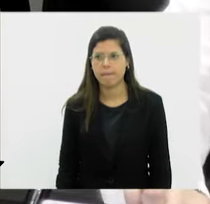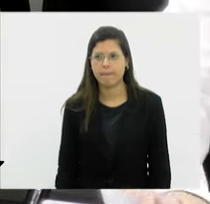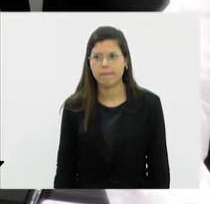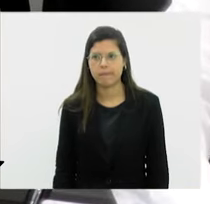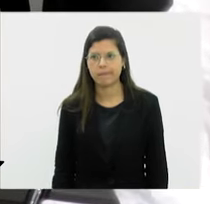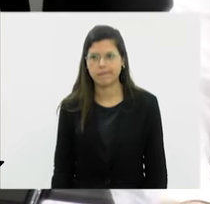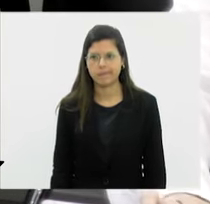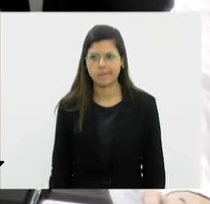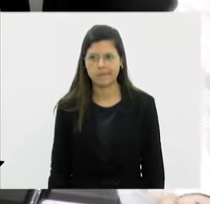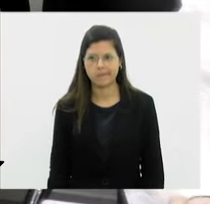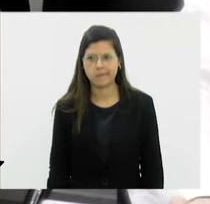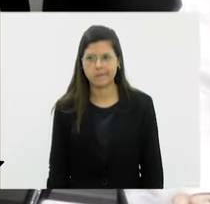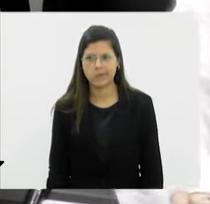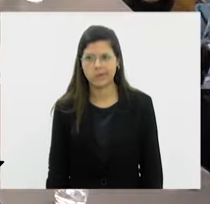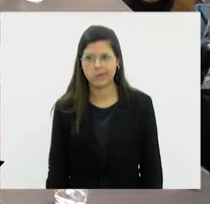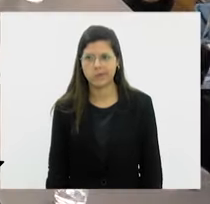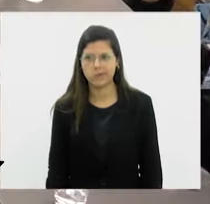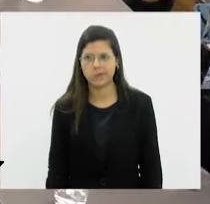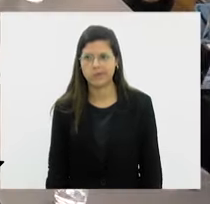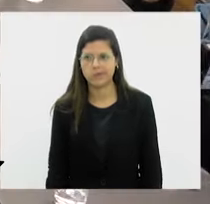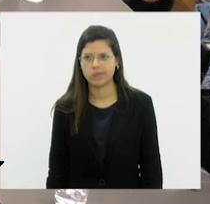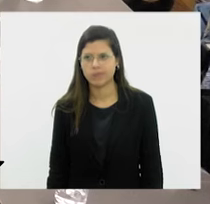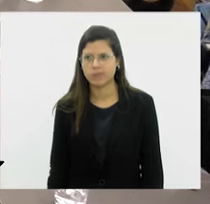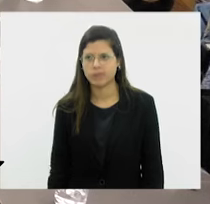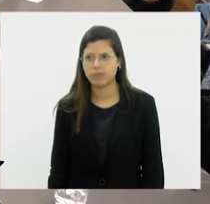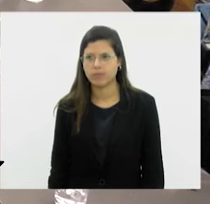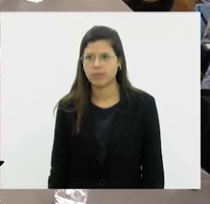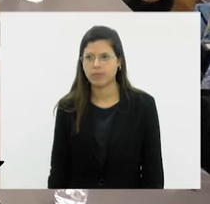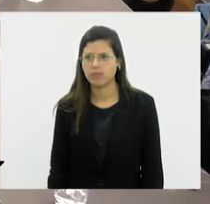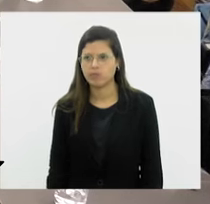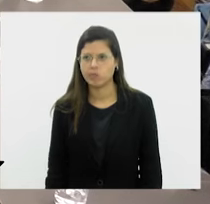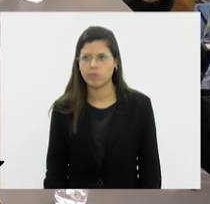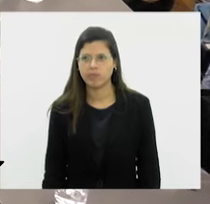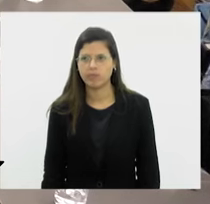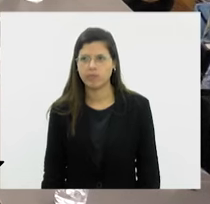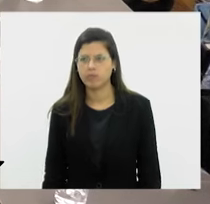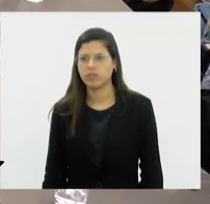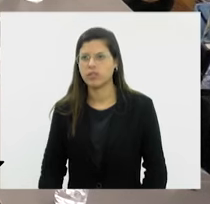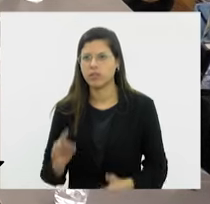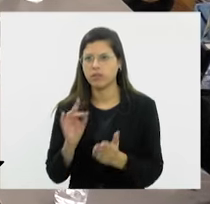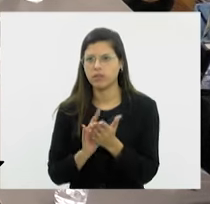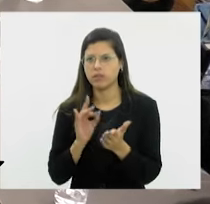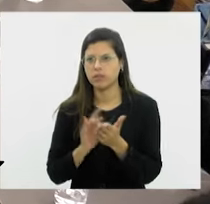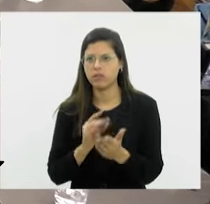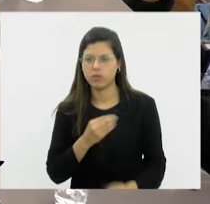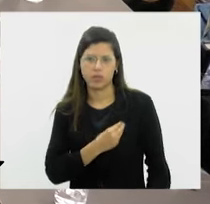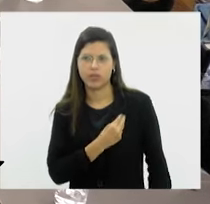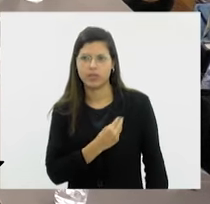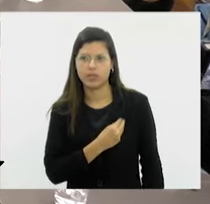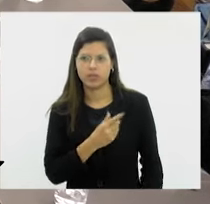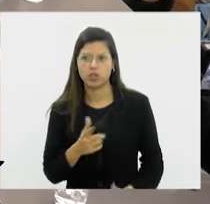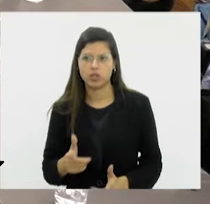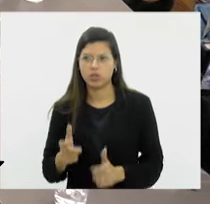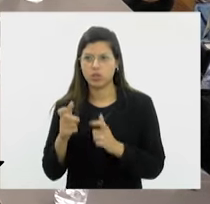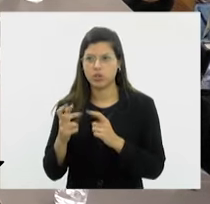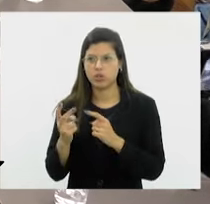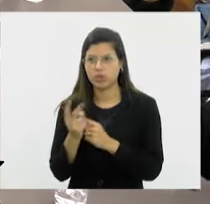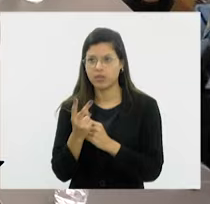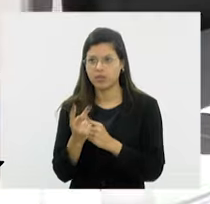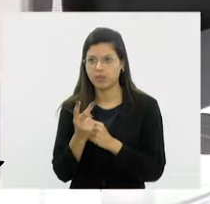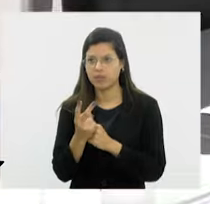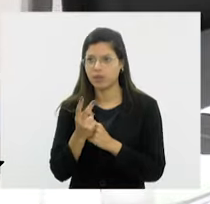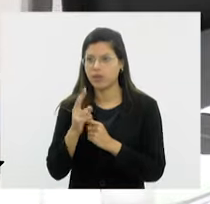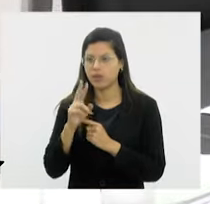Por isso que deu a dúvida, é isso, entendeu? Porque pareceu que quis fortalecer a questão olímpica. Na verdade, não existe, deputado Luiz Paulo. O tiro de defesa não é modalidade